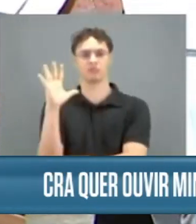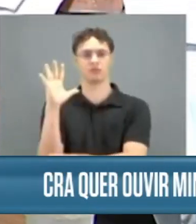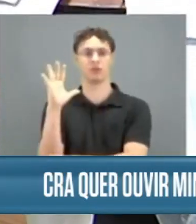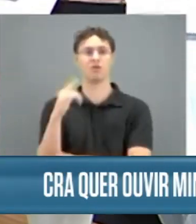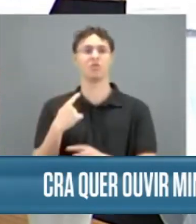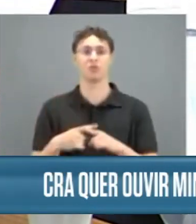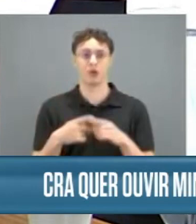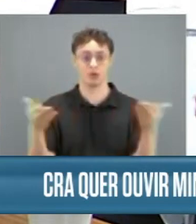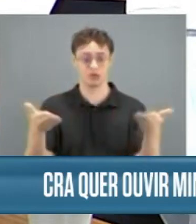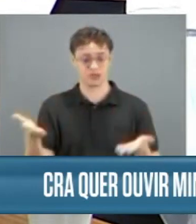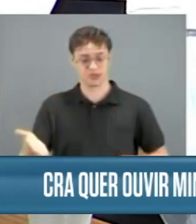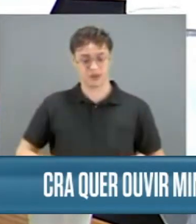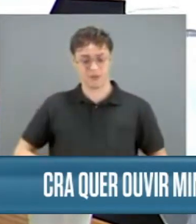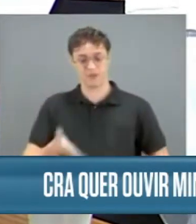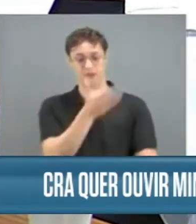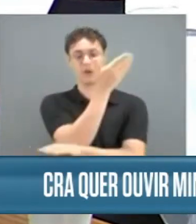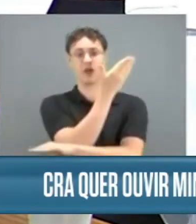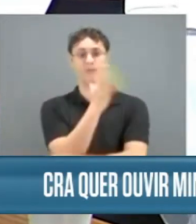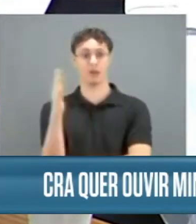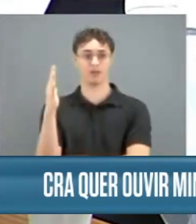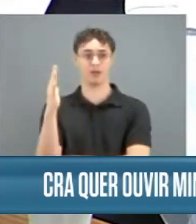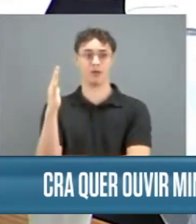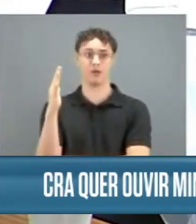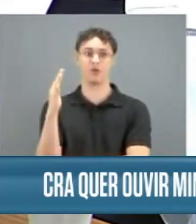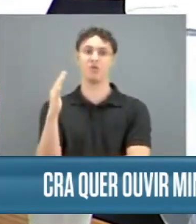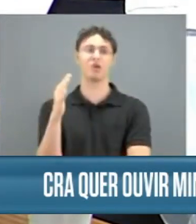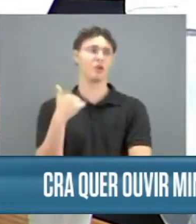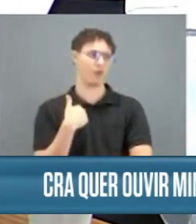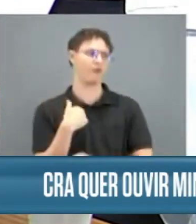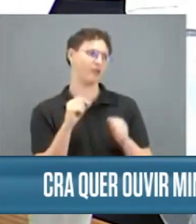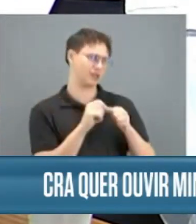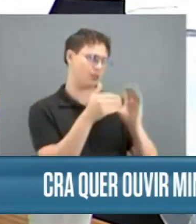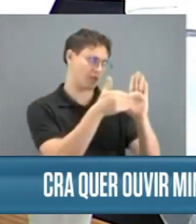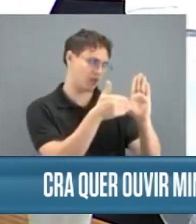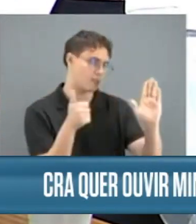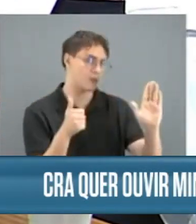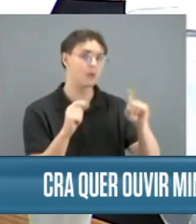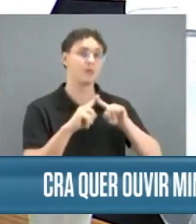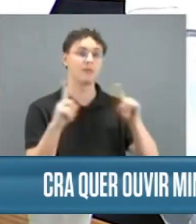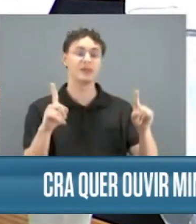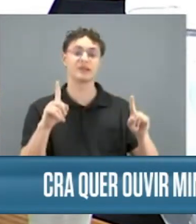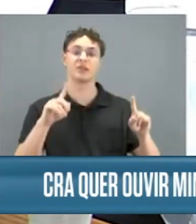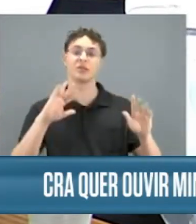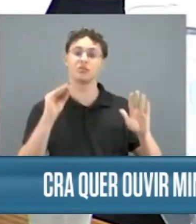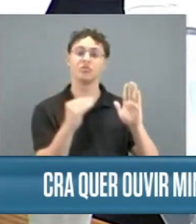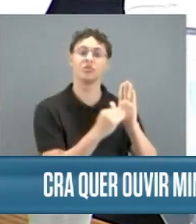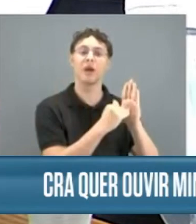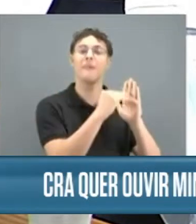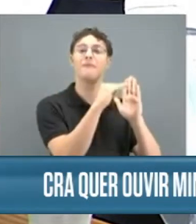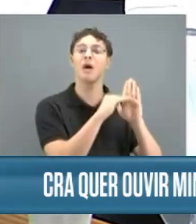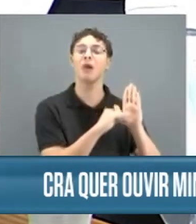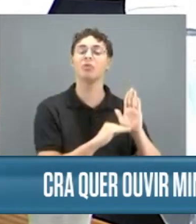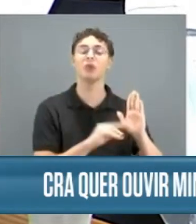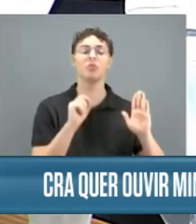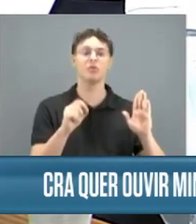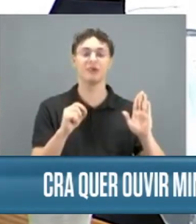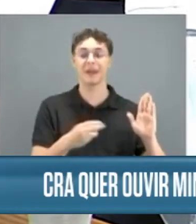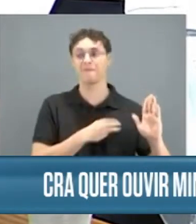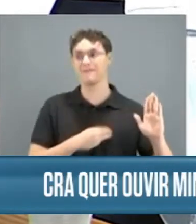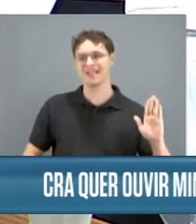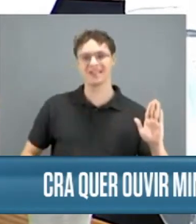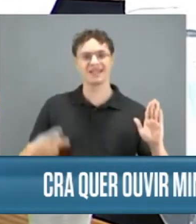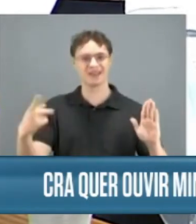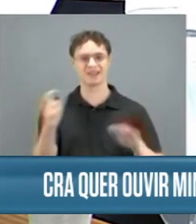eu vou fazer um requerimento para senhora mas já colocando na nossa pauta ministra do meio ambiente até porque